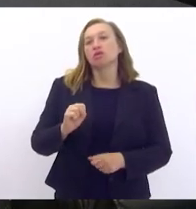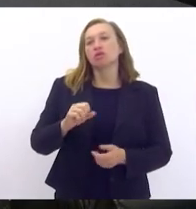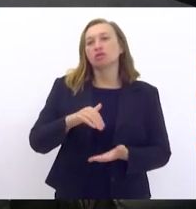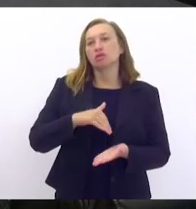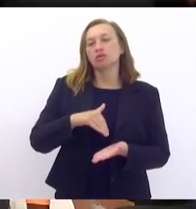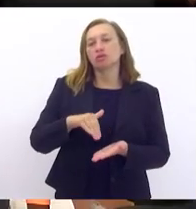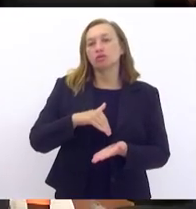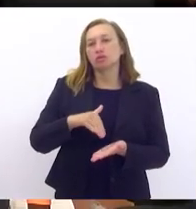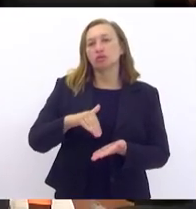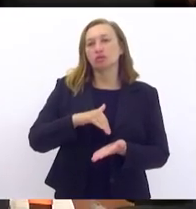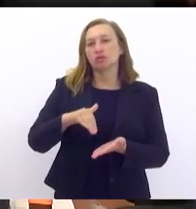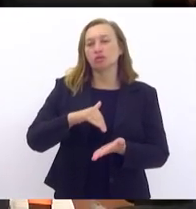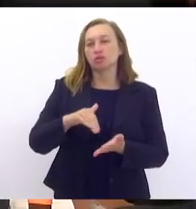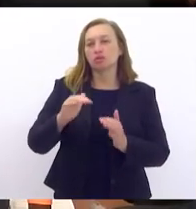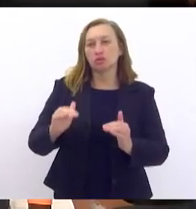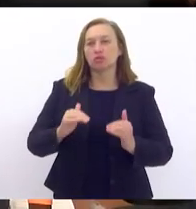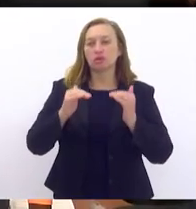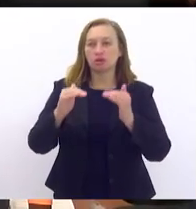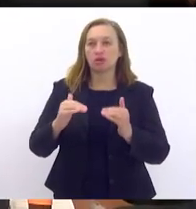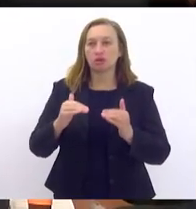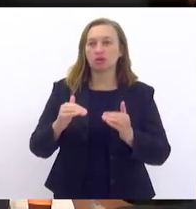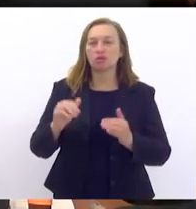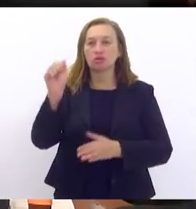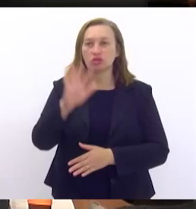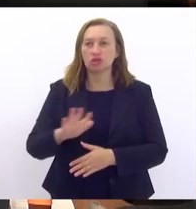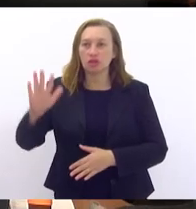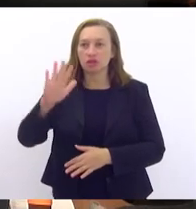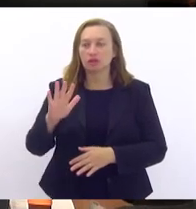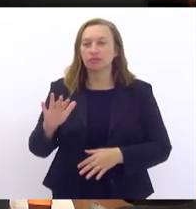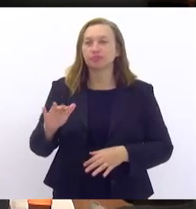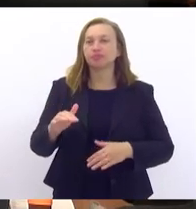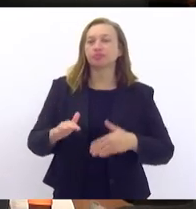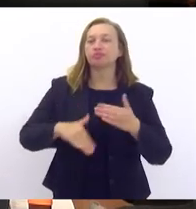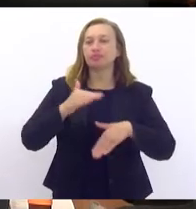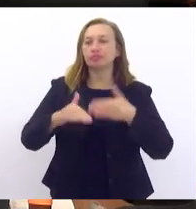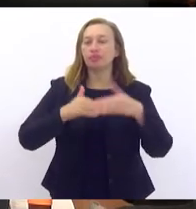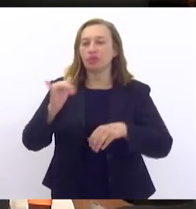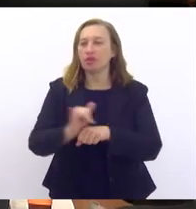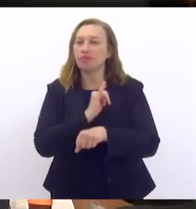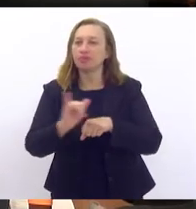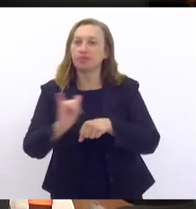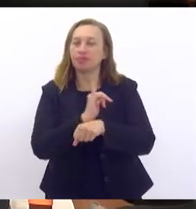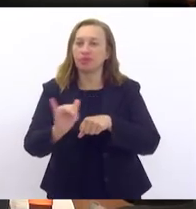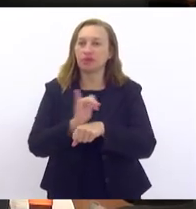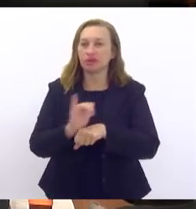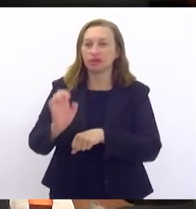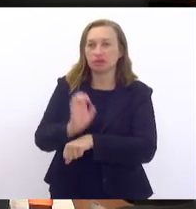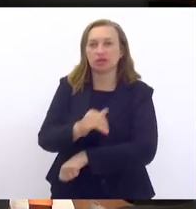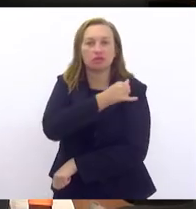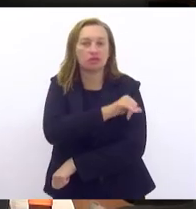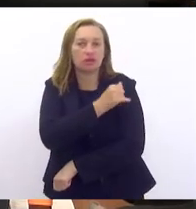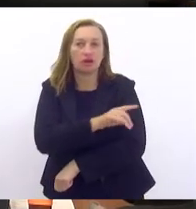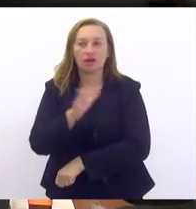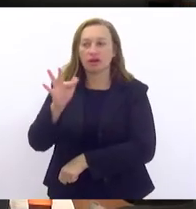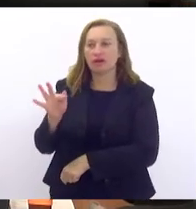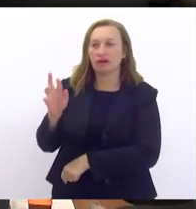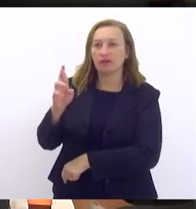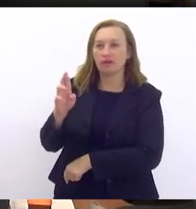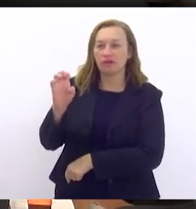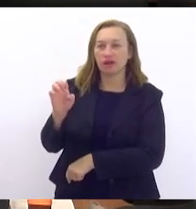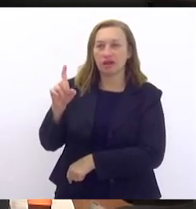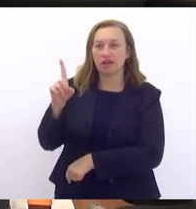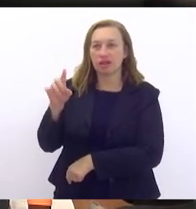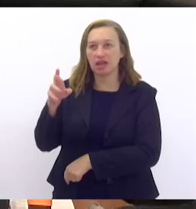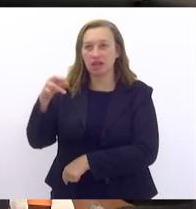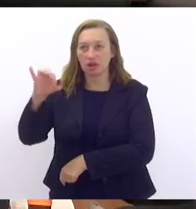fórum permanente de desenvolvimento estratégico do Estado do Rio de Janeiro o senhor Frederico Lima